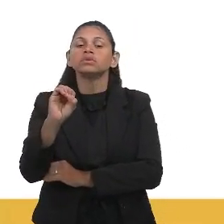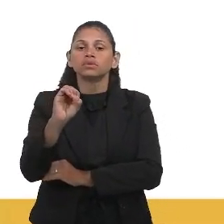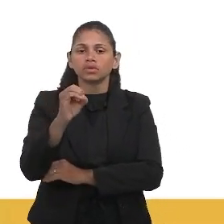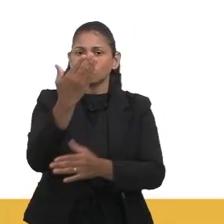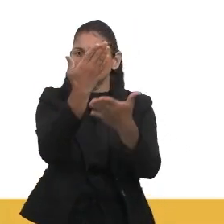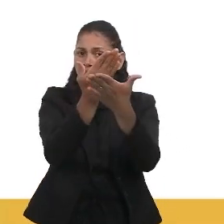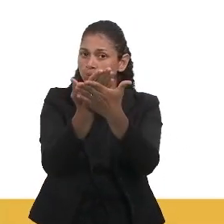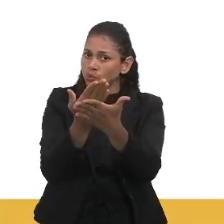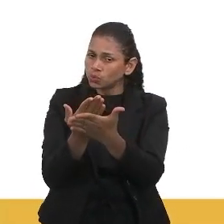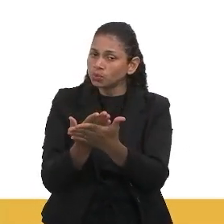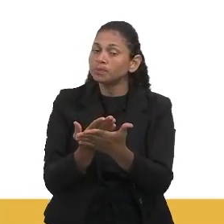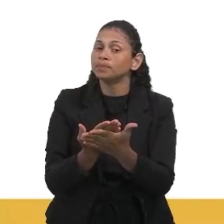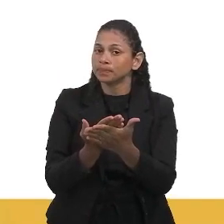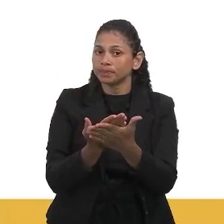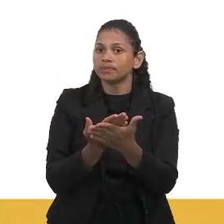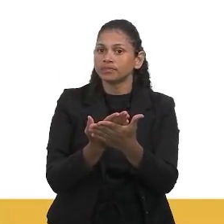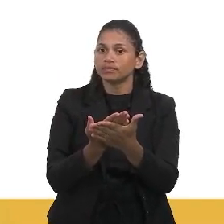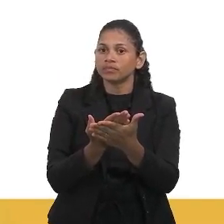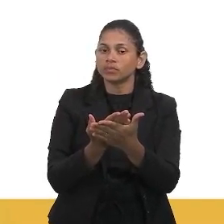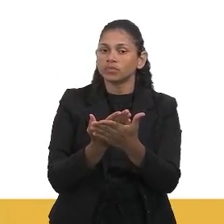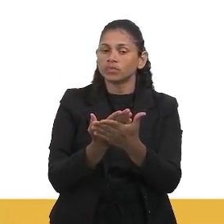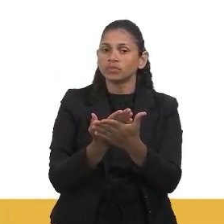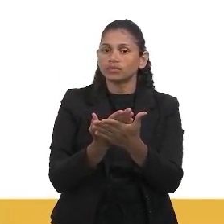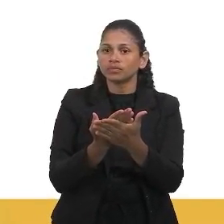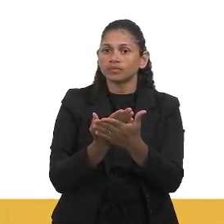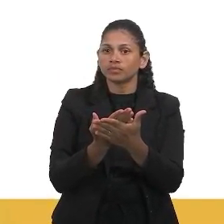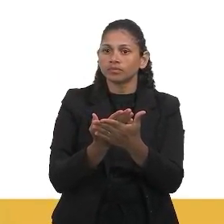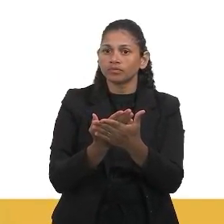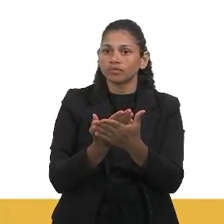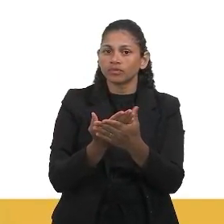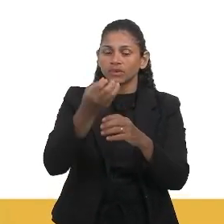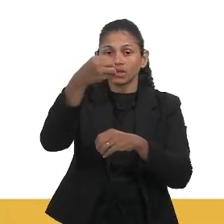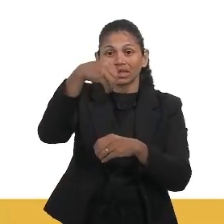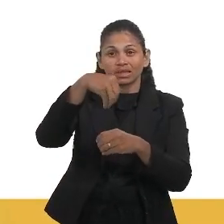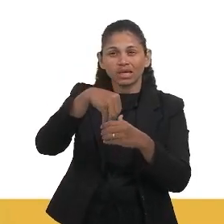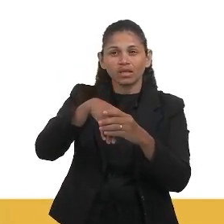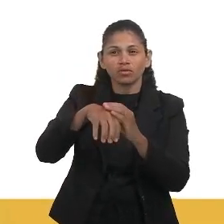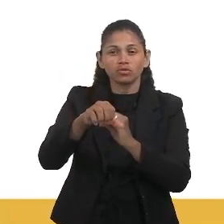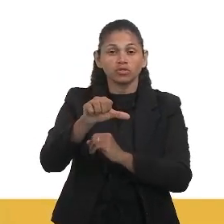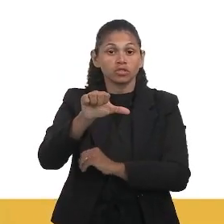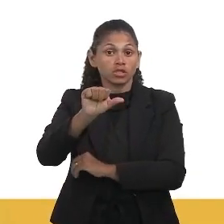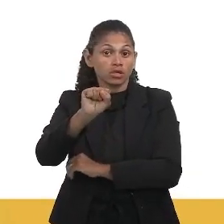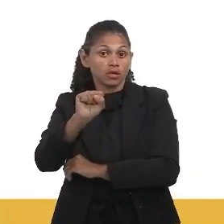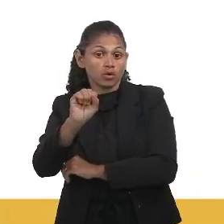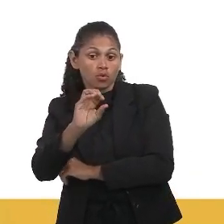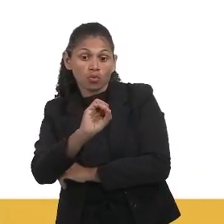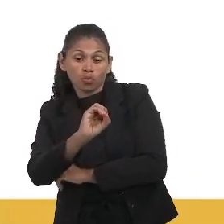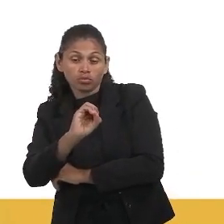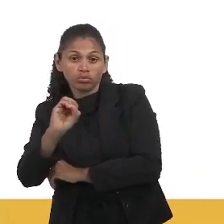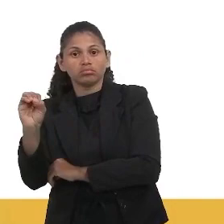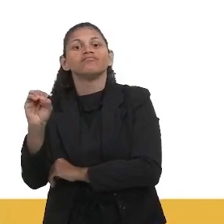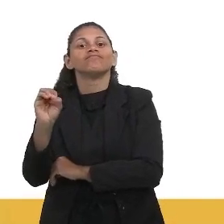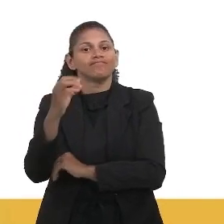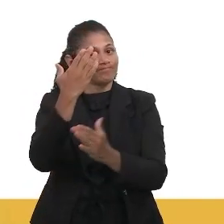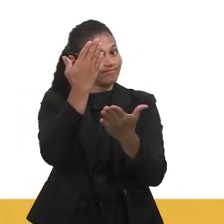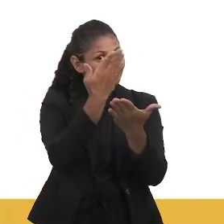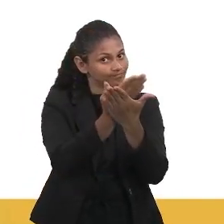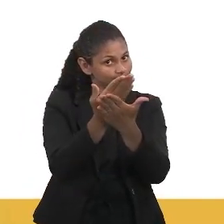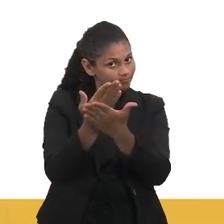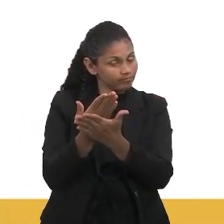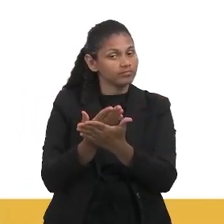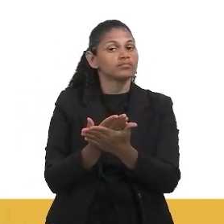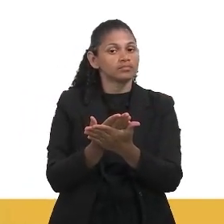estudantes no universo total de 800 estudantes vamos lá continha fácil pra gente trabalhar